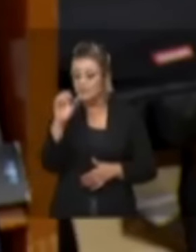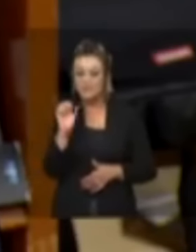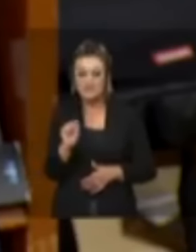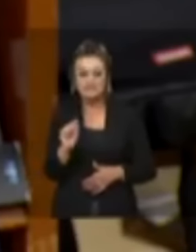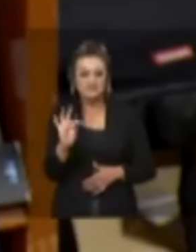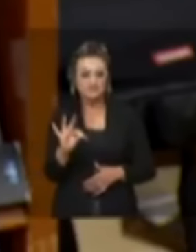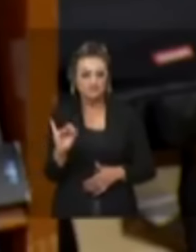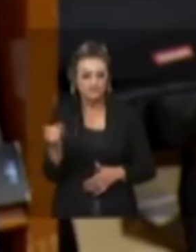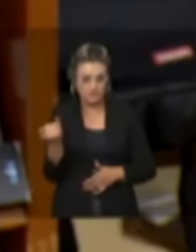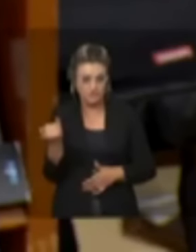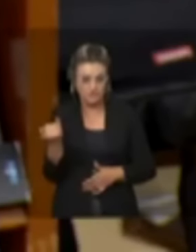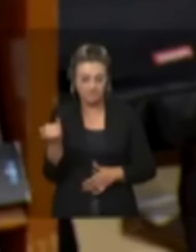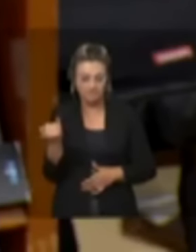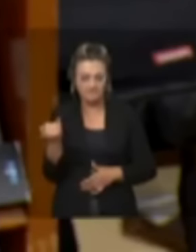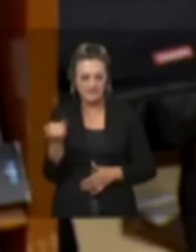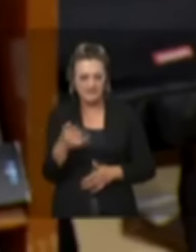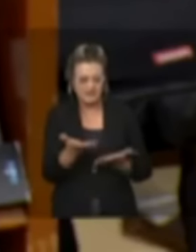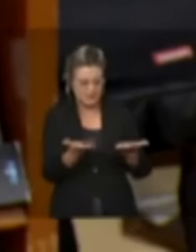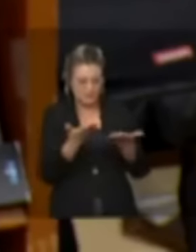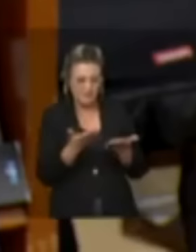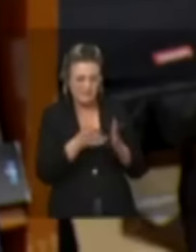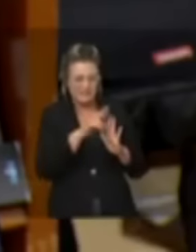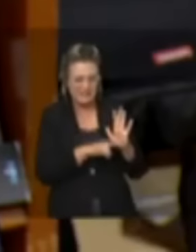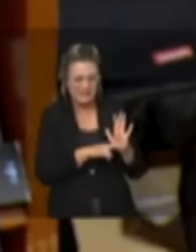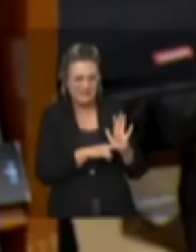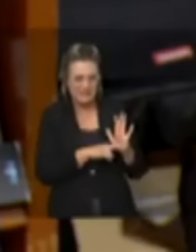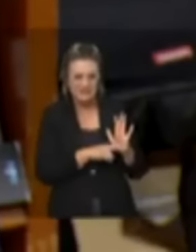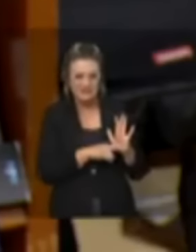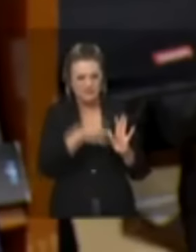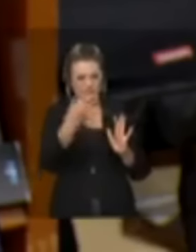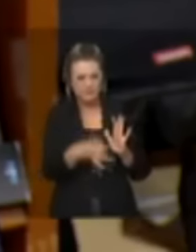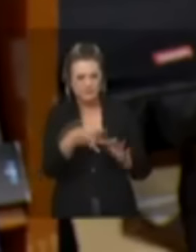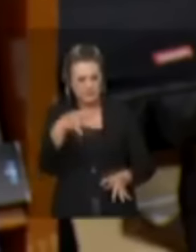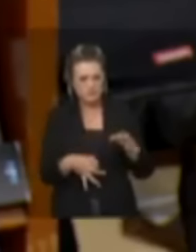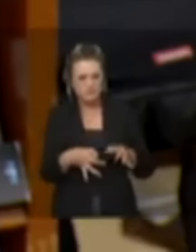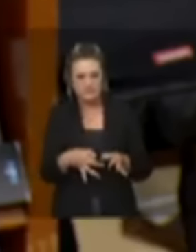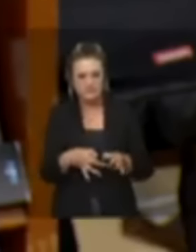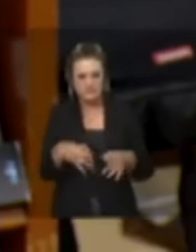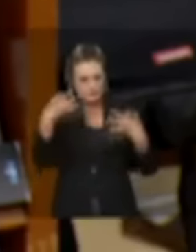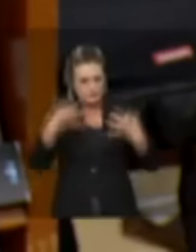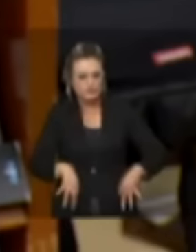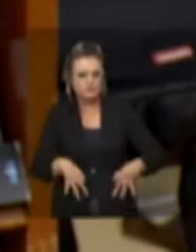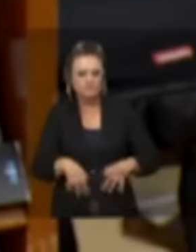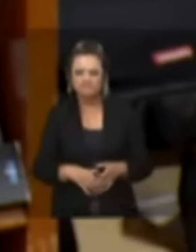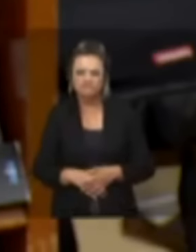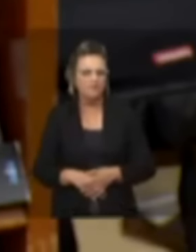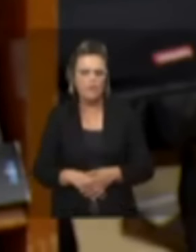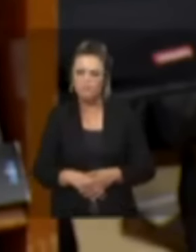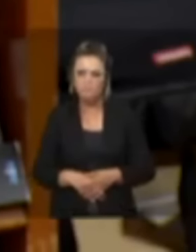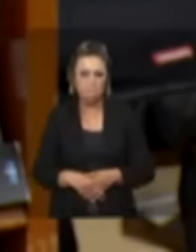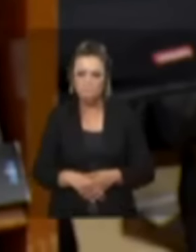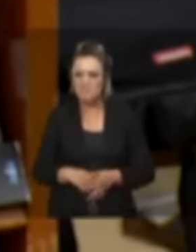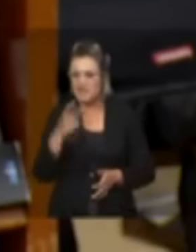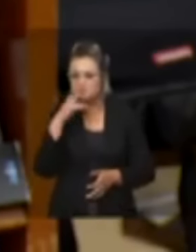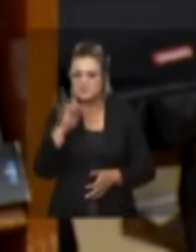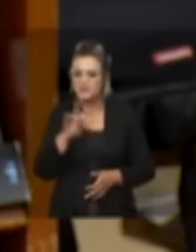Tribunal de Justiça entendeu que essa regra não era justa o Superior Tribunal de Justiça entendeu que